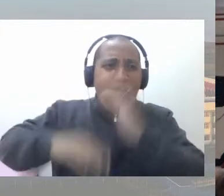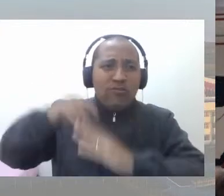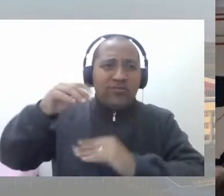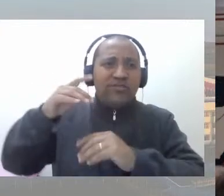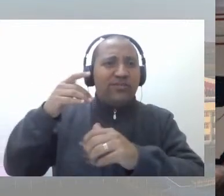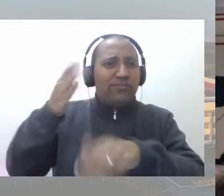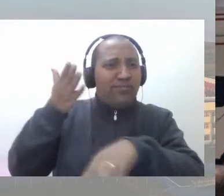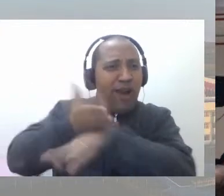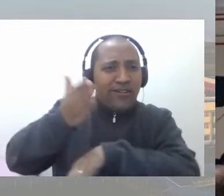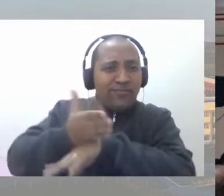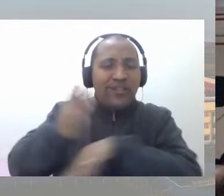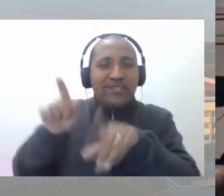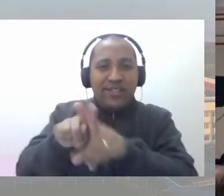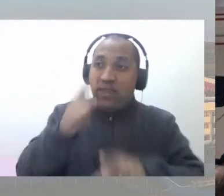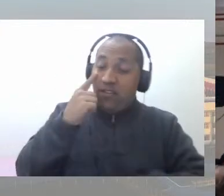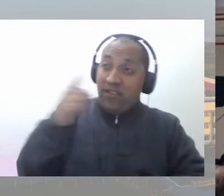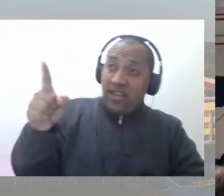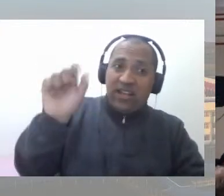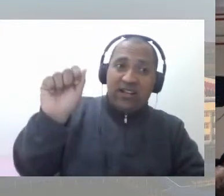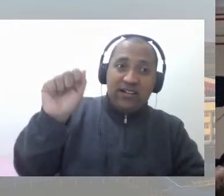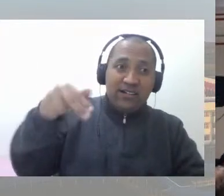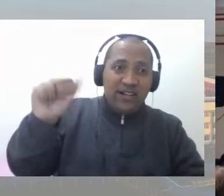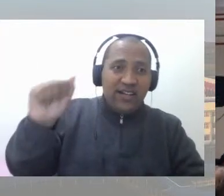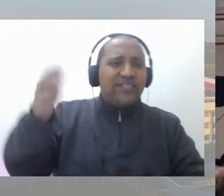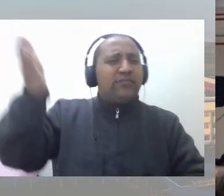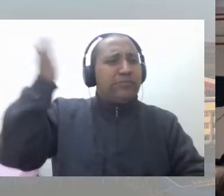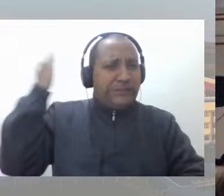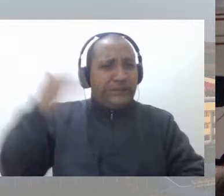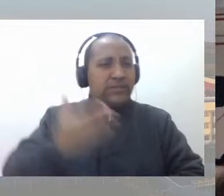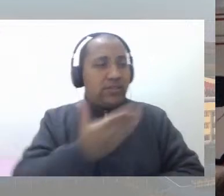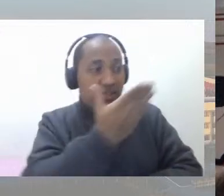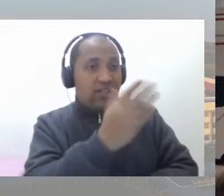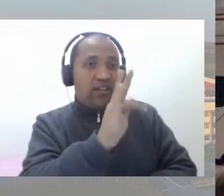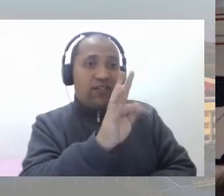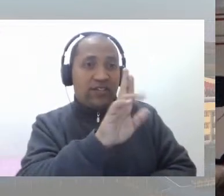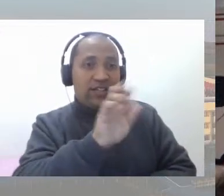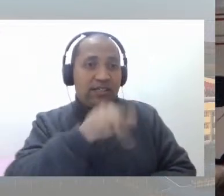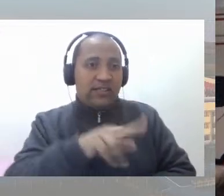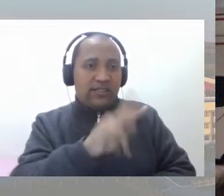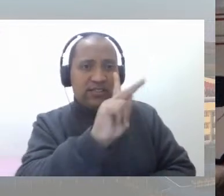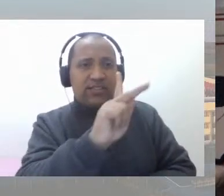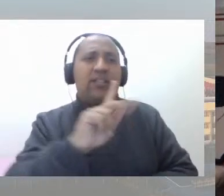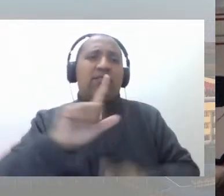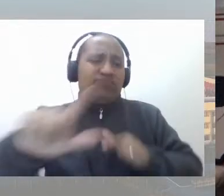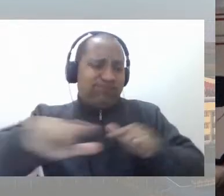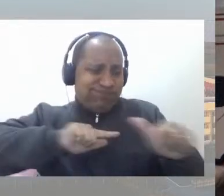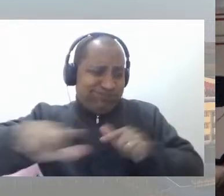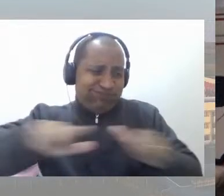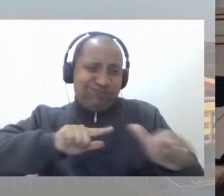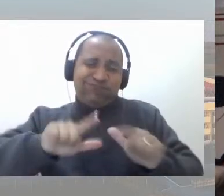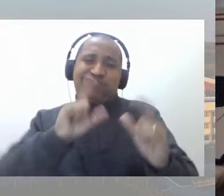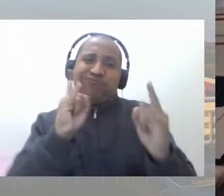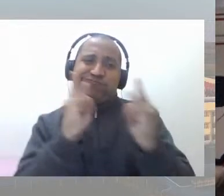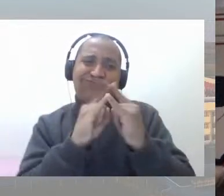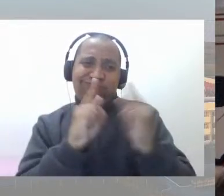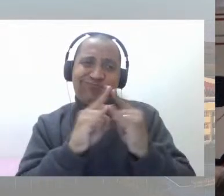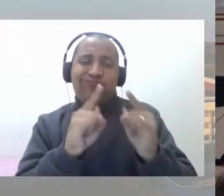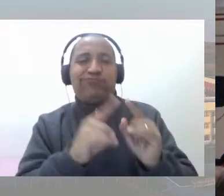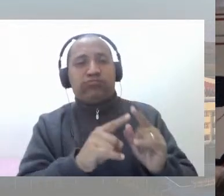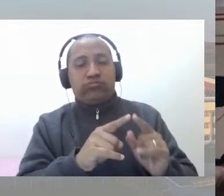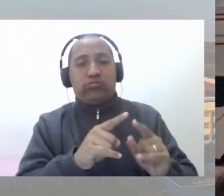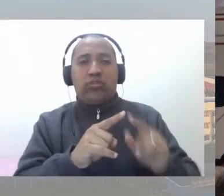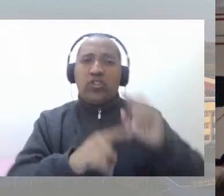também, vejo a professora Ana, desde os primórdios, o professor Frank, que muito trabalharam por essa instituição nos